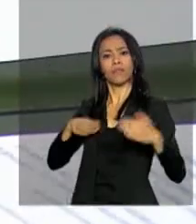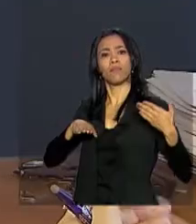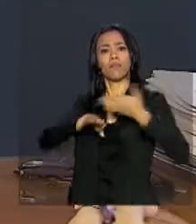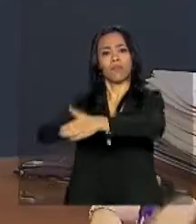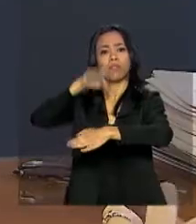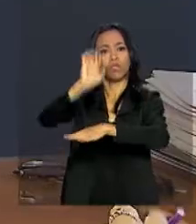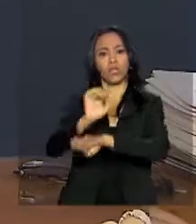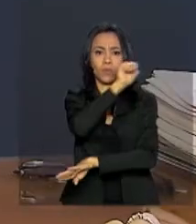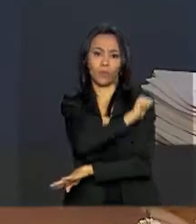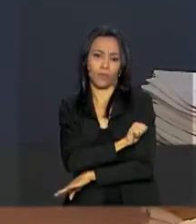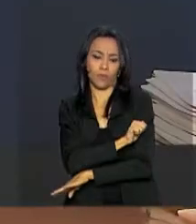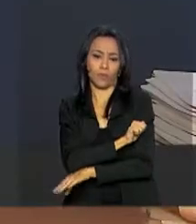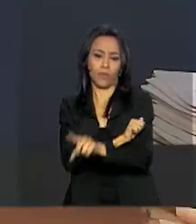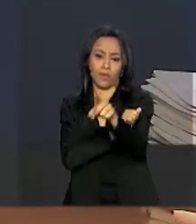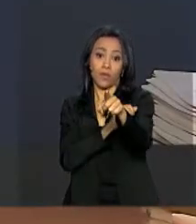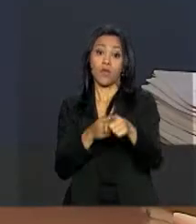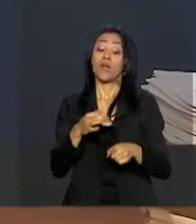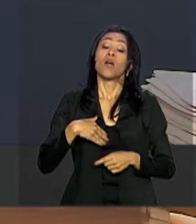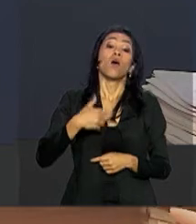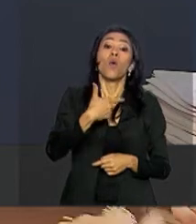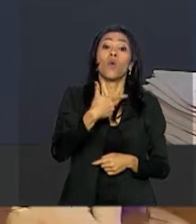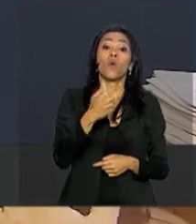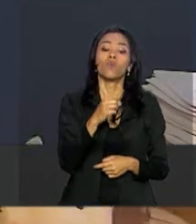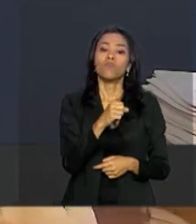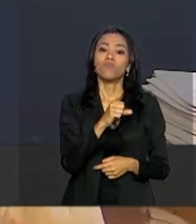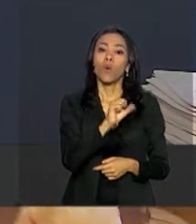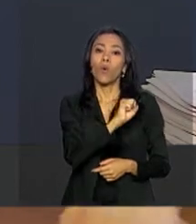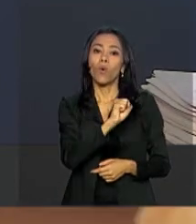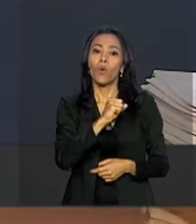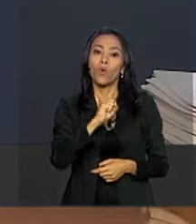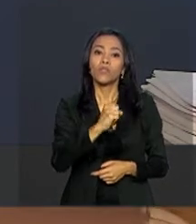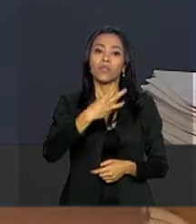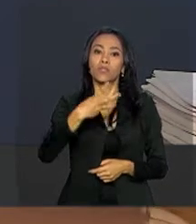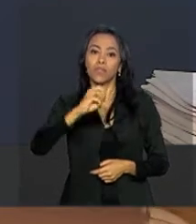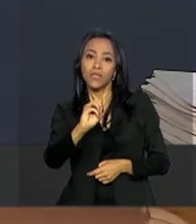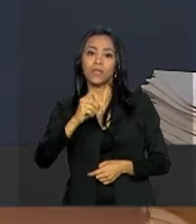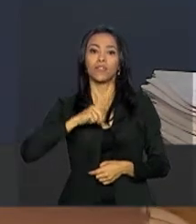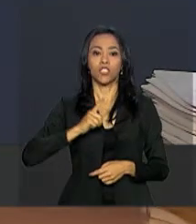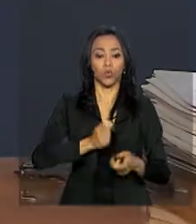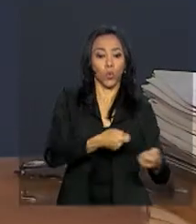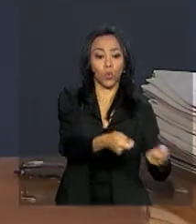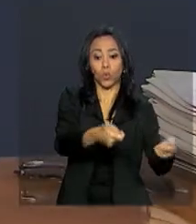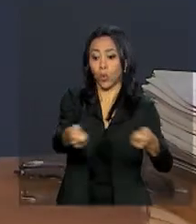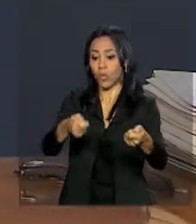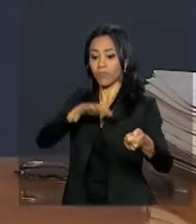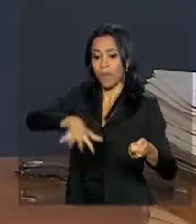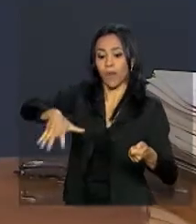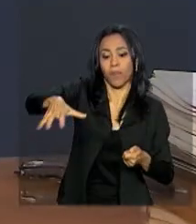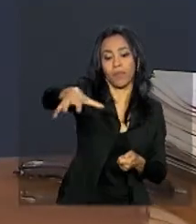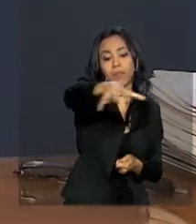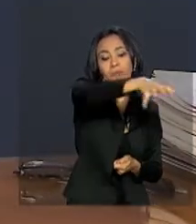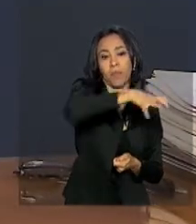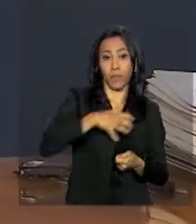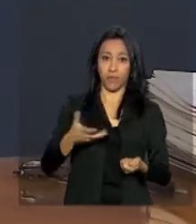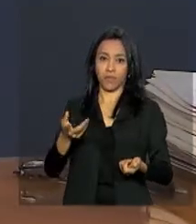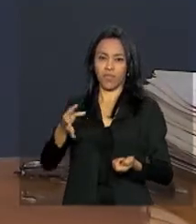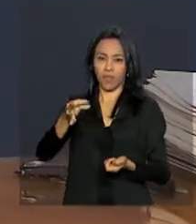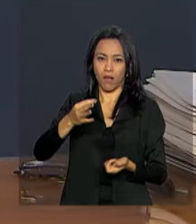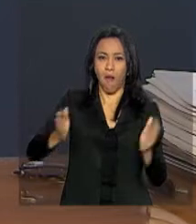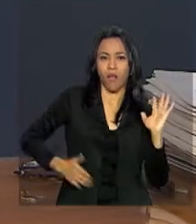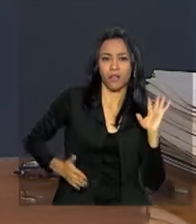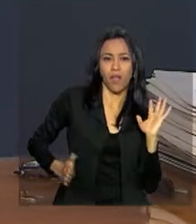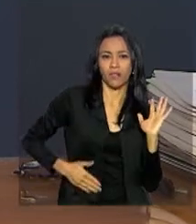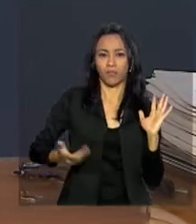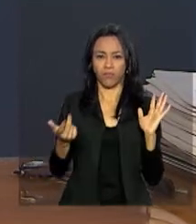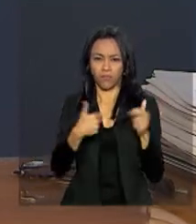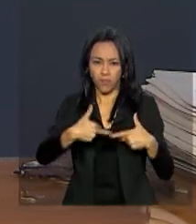federal. 830 comunidades viviam sob o controle do crime, do narcotráfico e das milícias. Isso quer dizer que